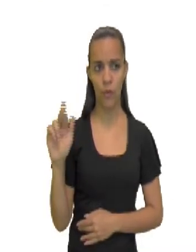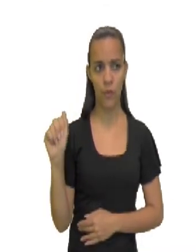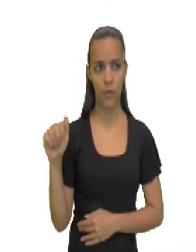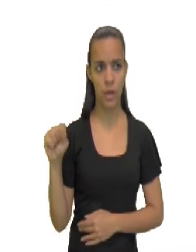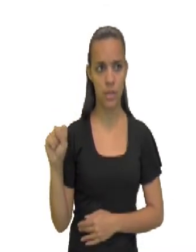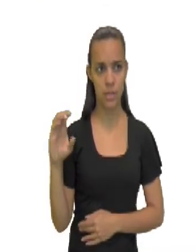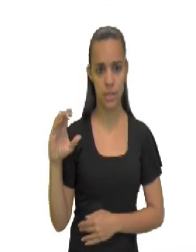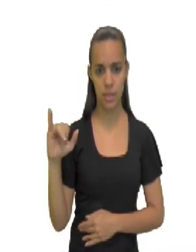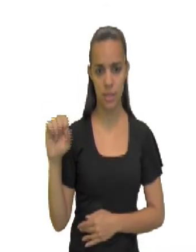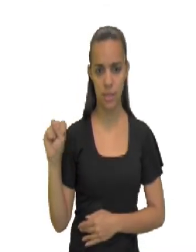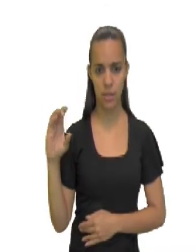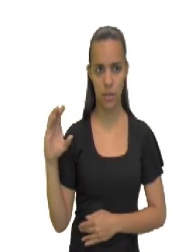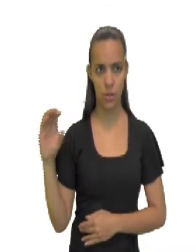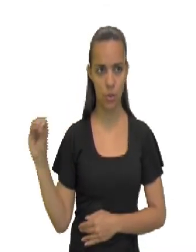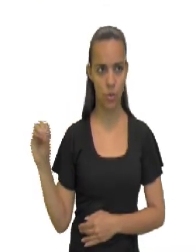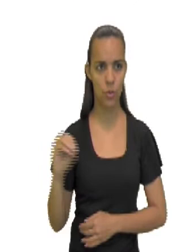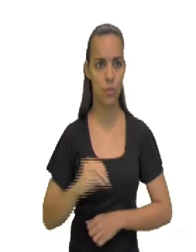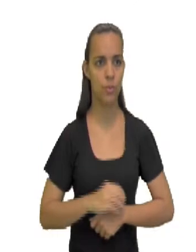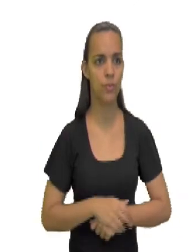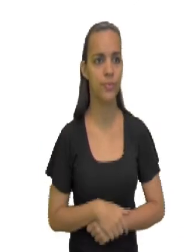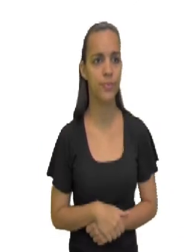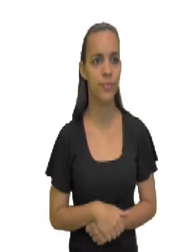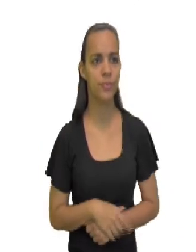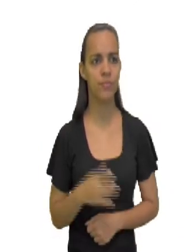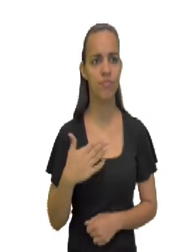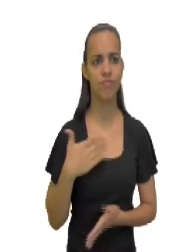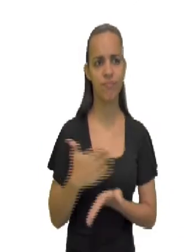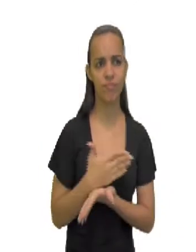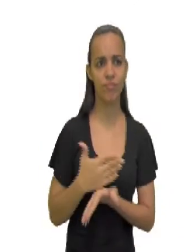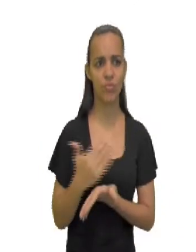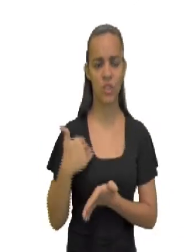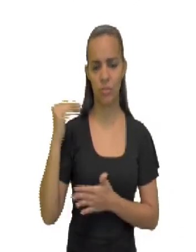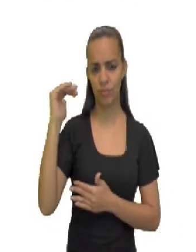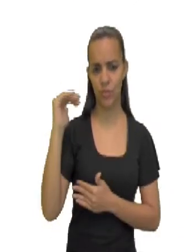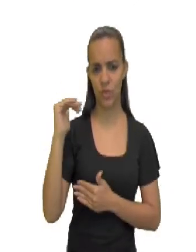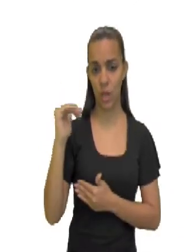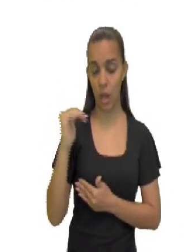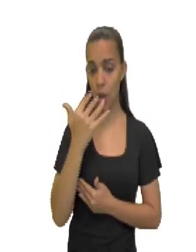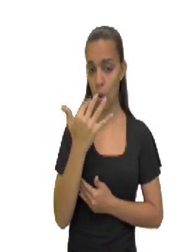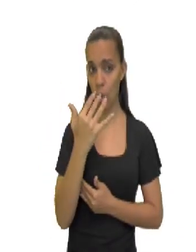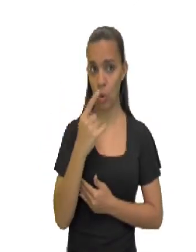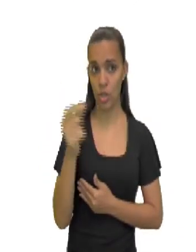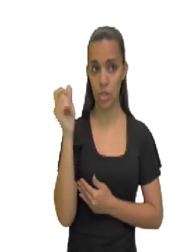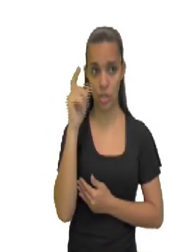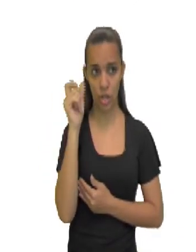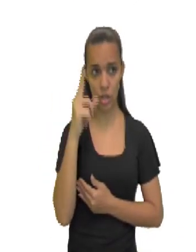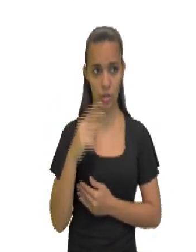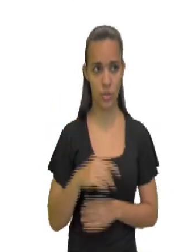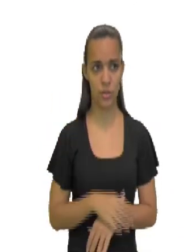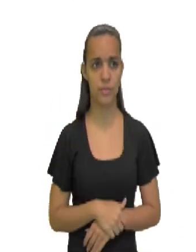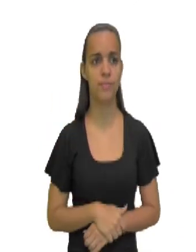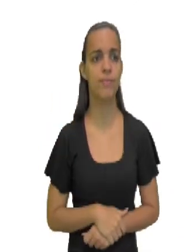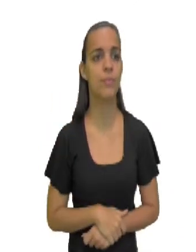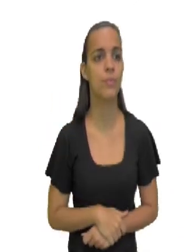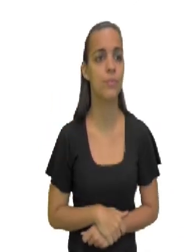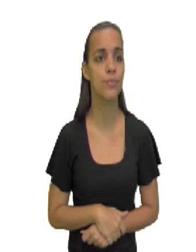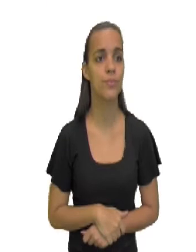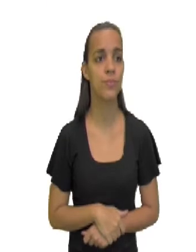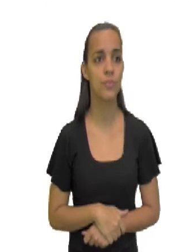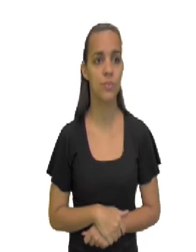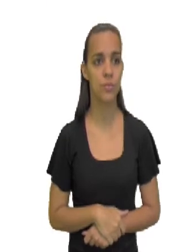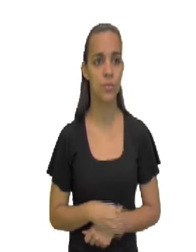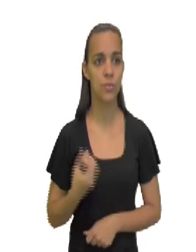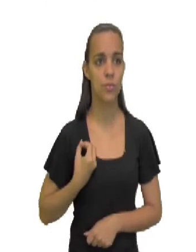número 4, nós temos aí algumas escalas de azul representando essas bacias.